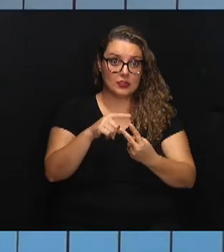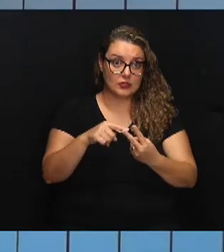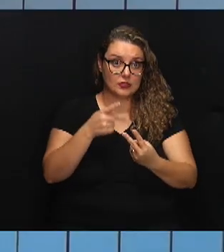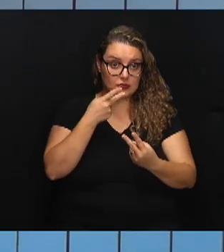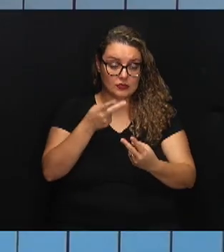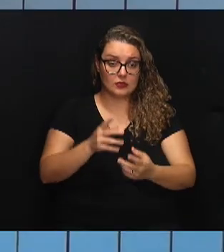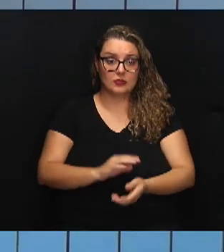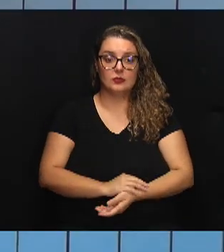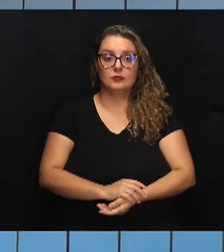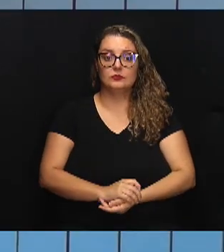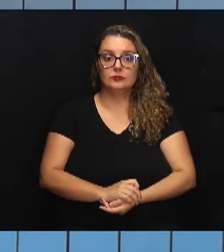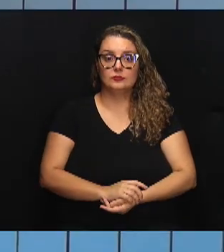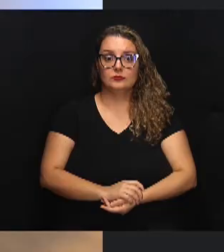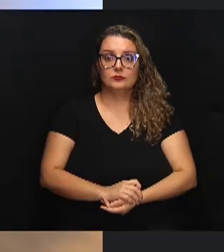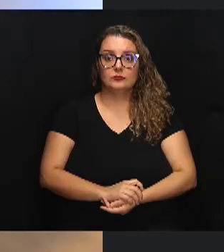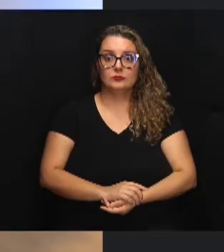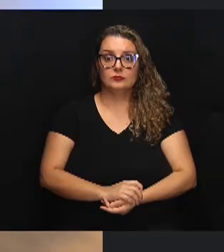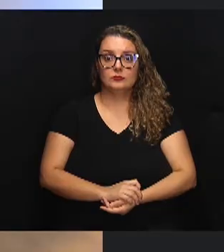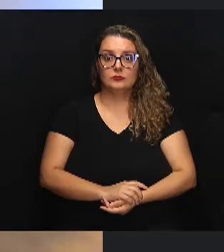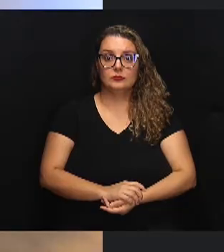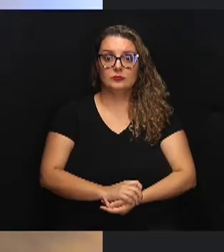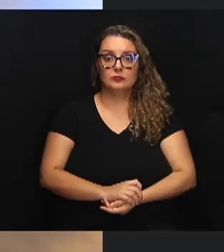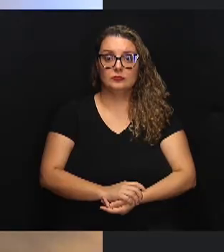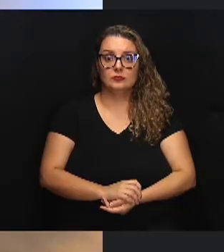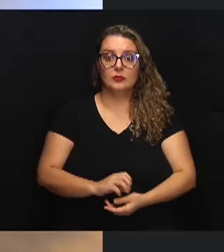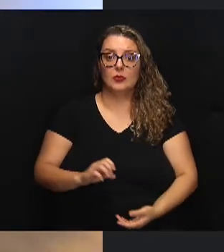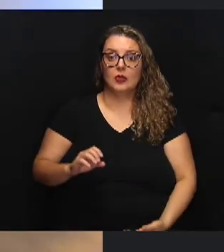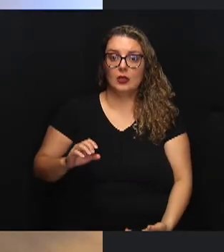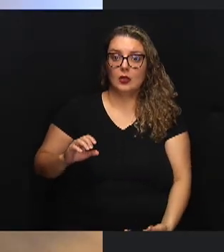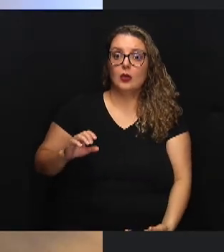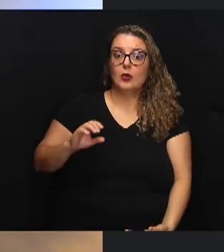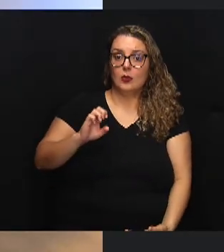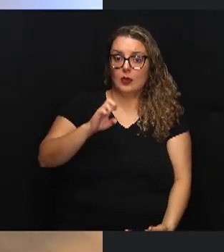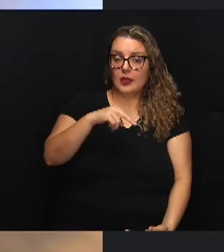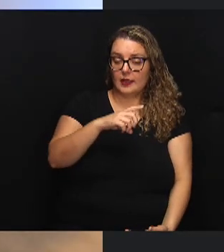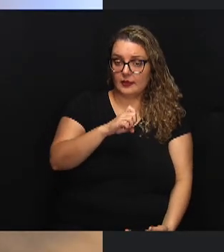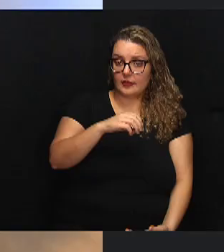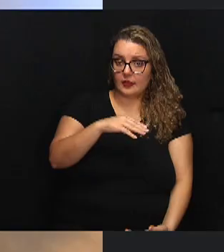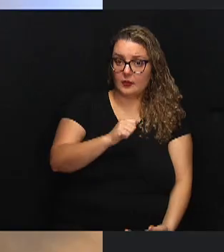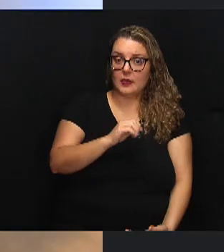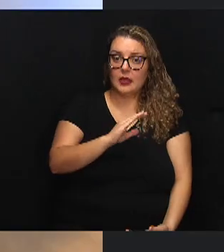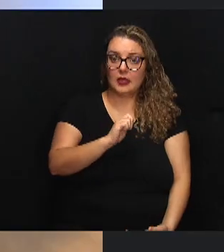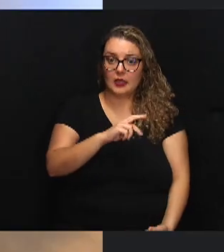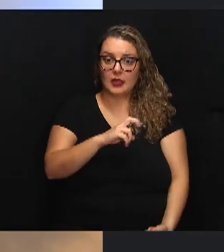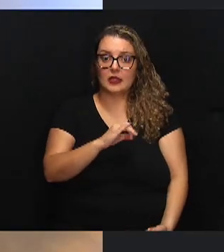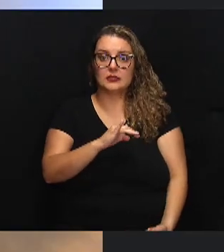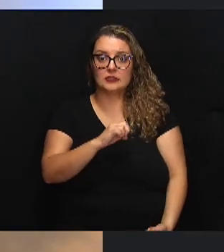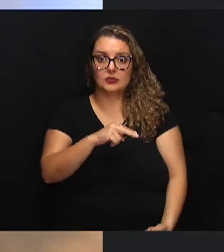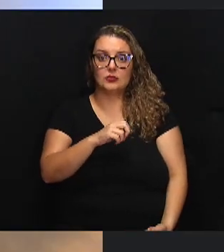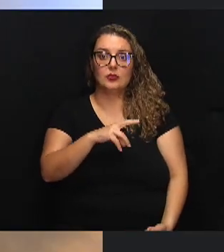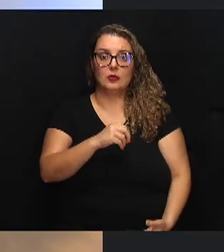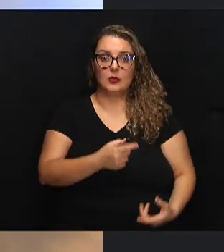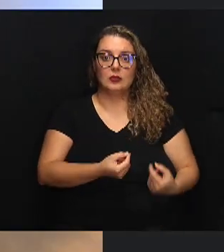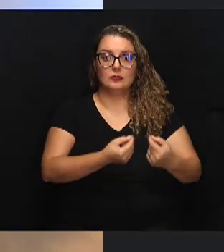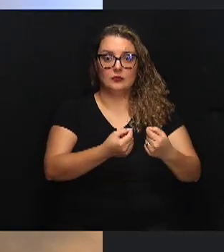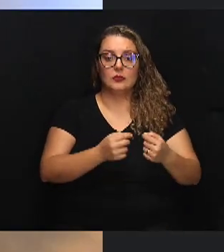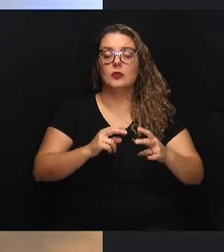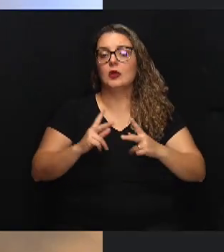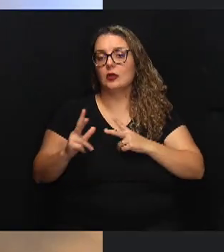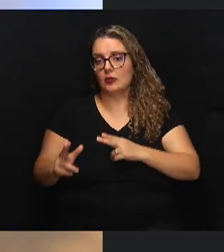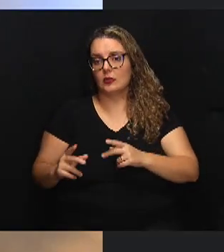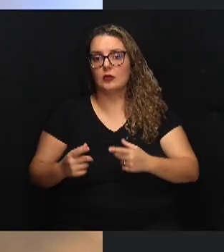comentou? É o adenocarcinoma mesmo, né? É o mesmo subtipo relacionado àqueles outros